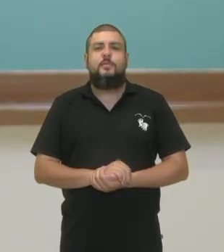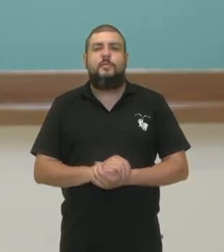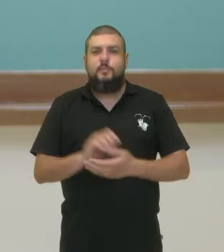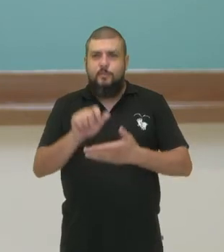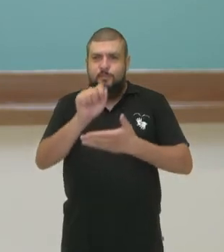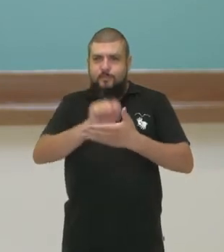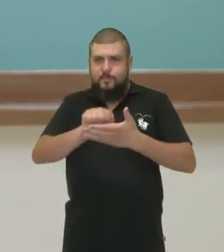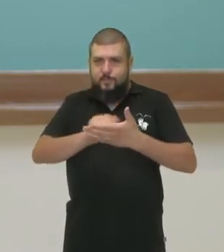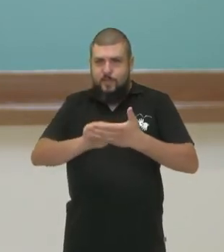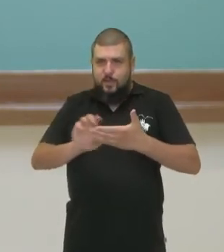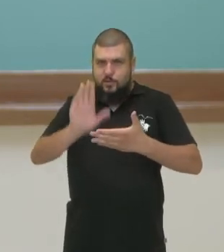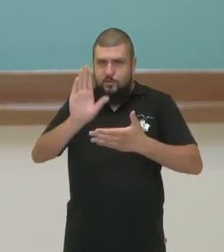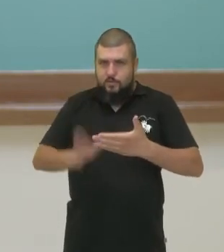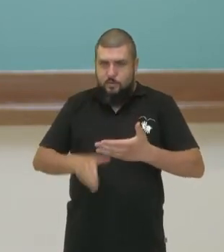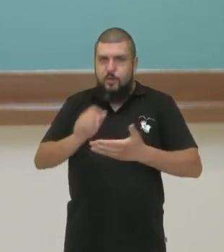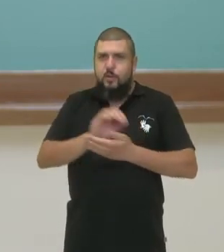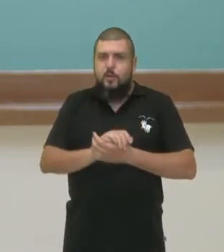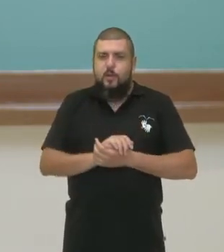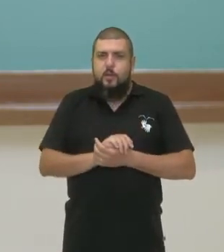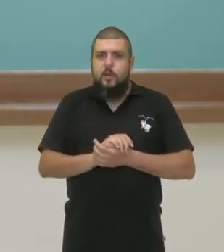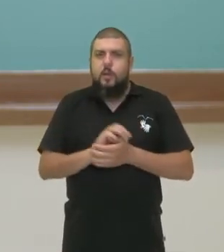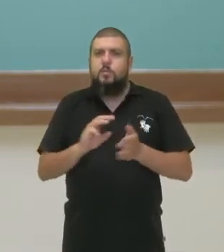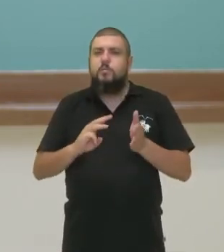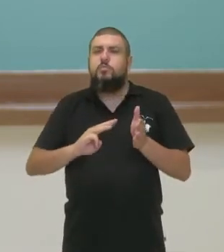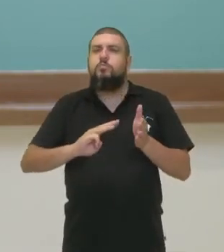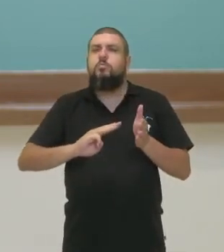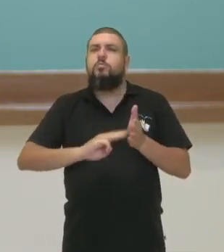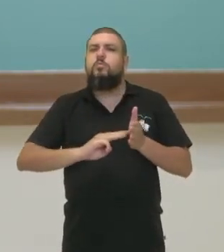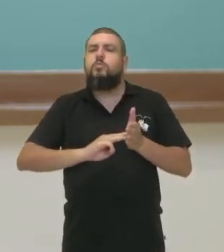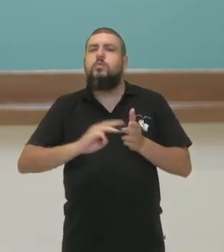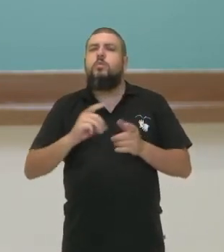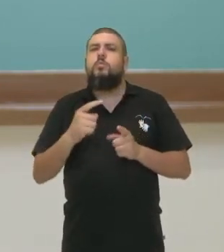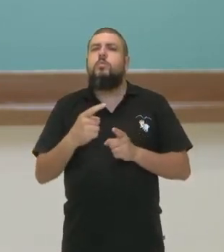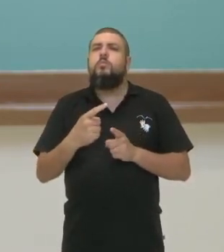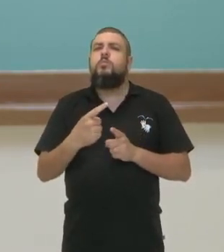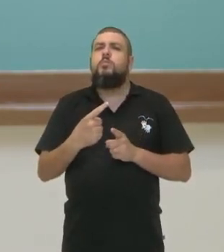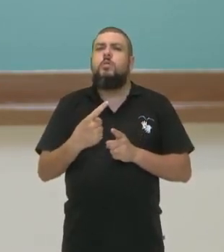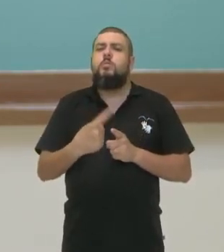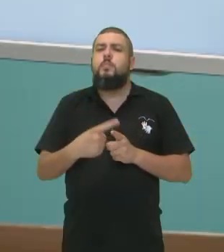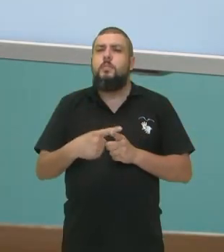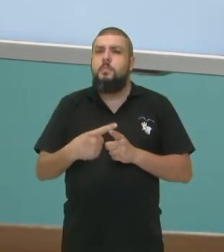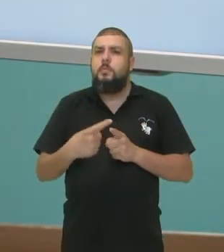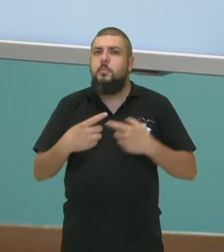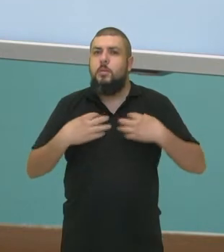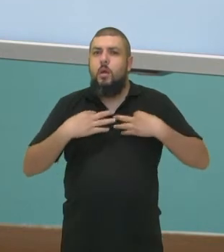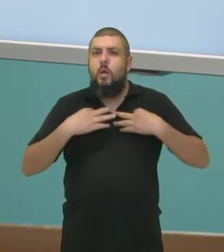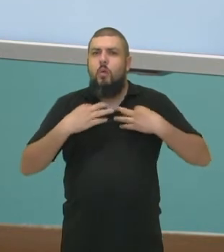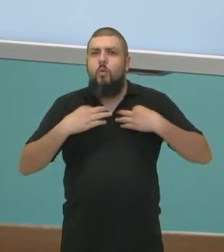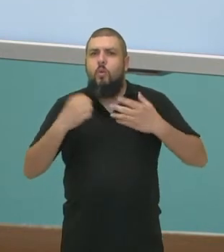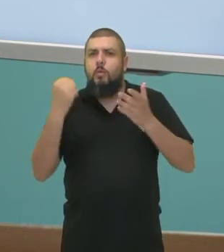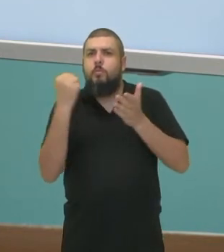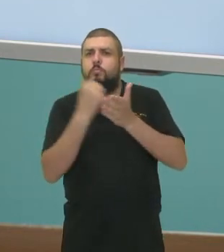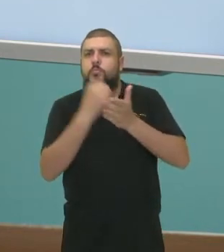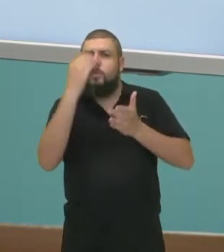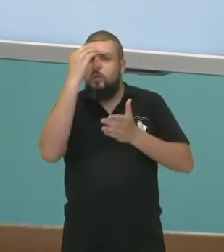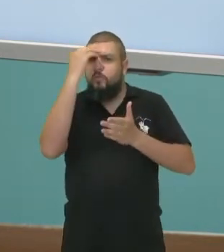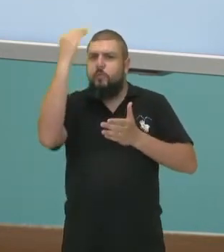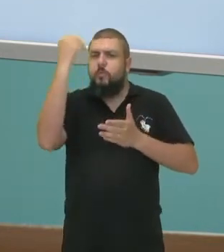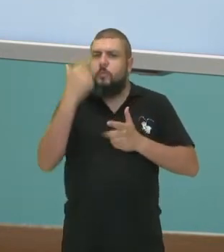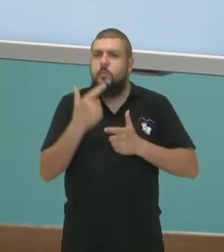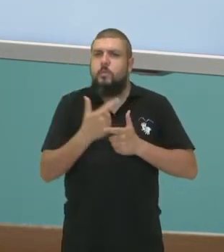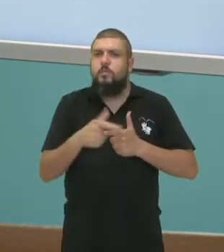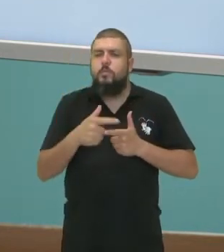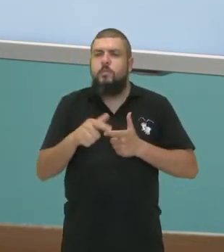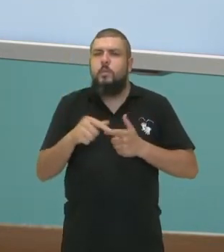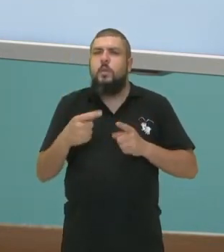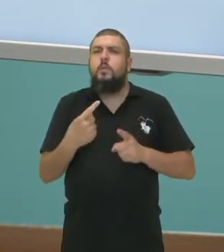Escreveram? Escreveram quais são os motivos aí que a roupa pode ser considerada, uma roupa de marca pode ser considerada um problema? Né? Por que o interesse